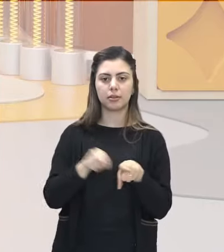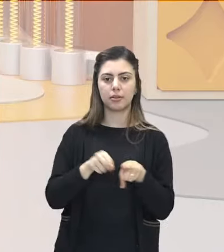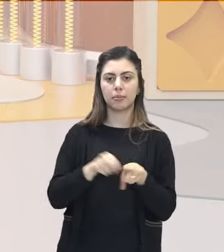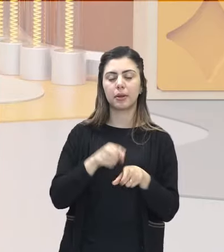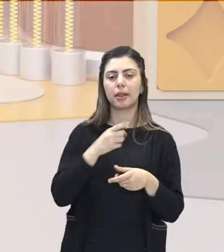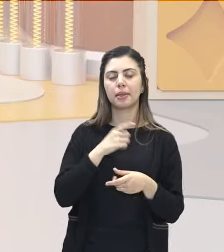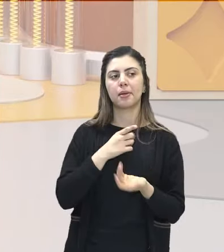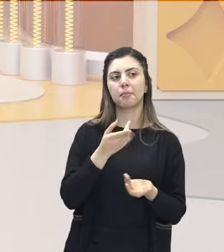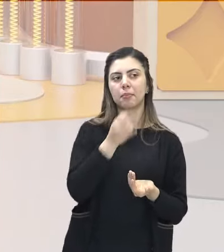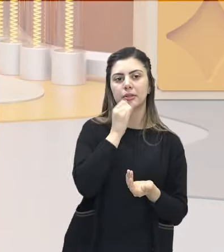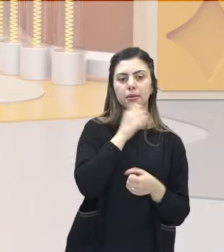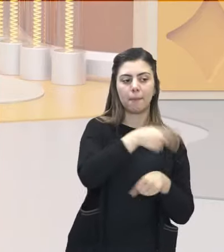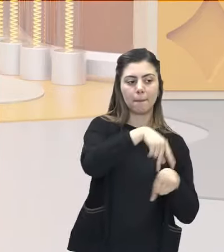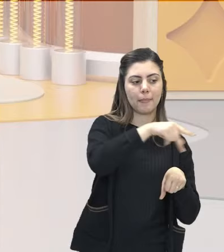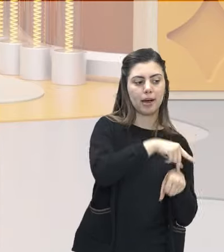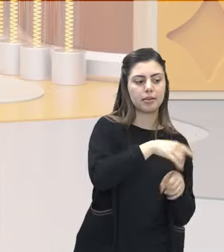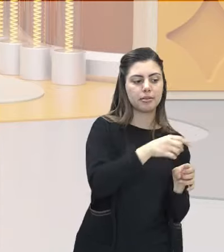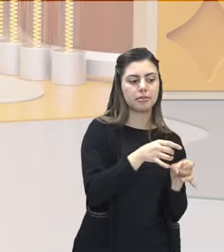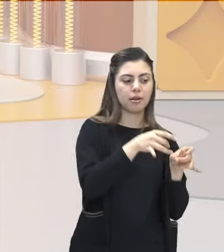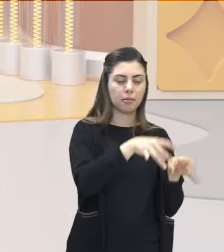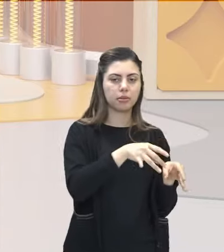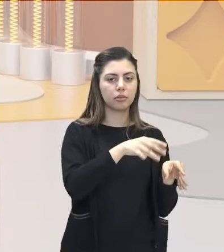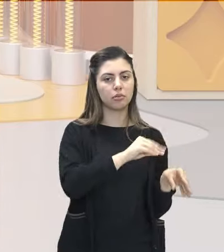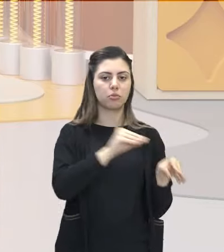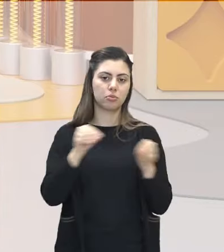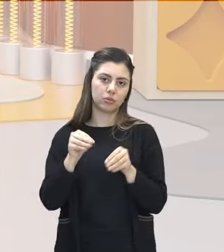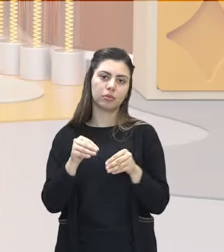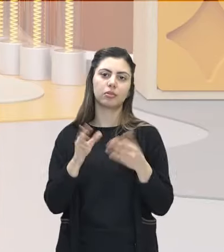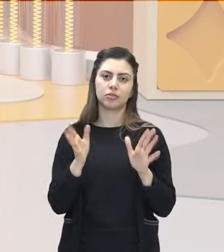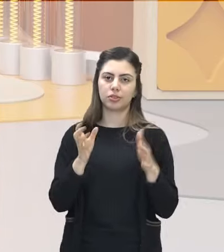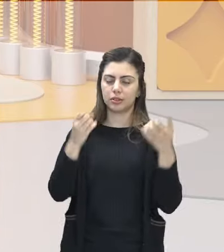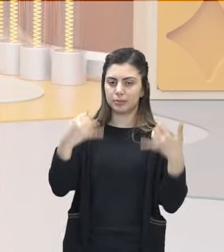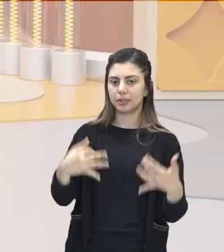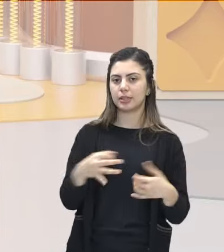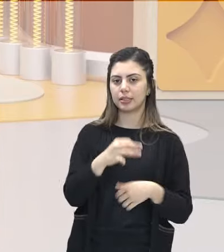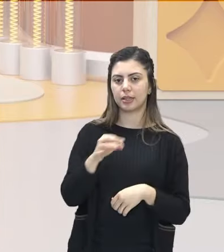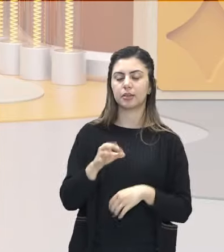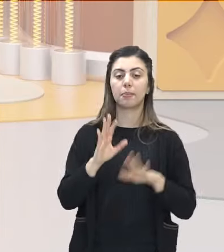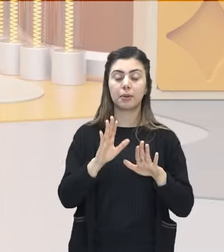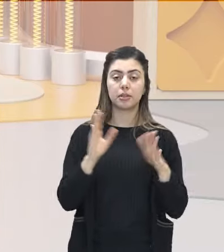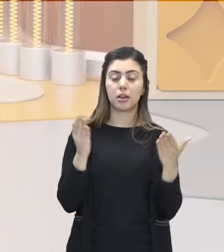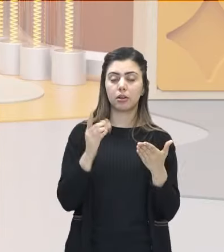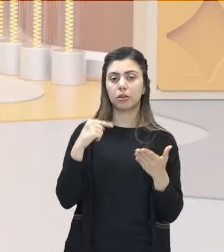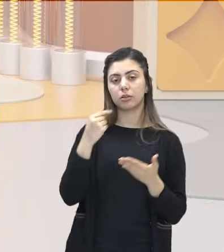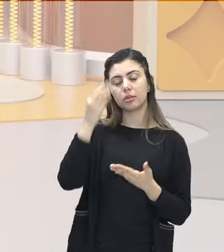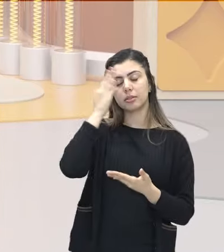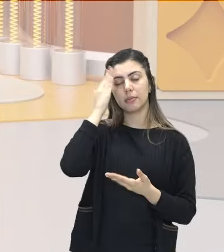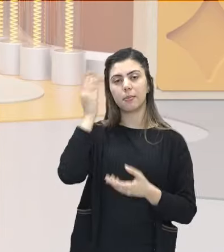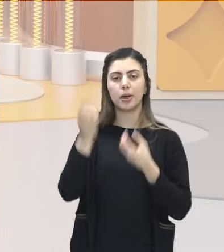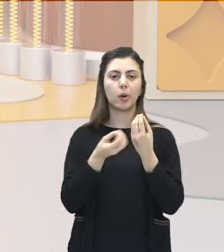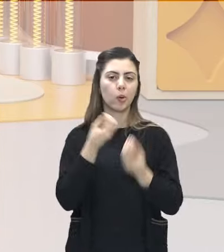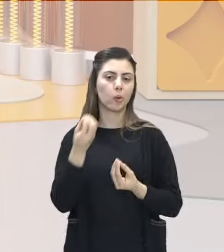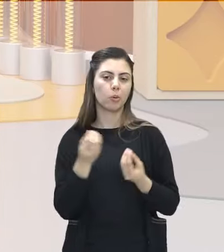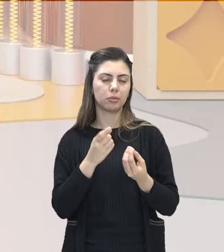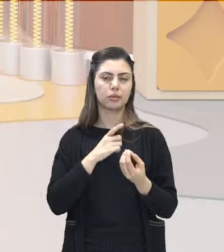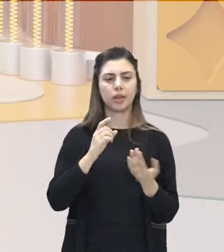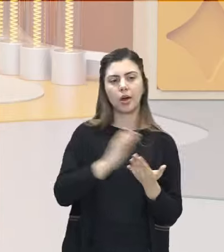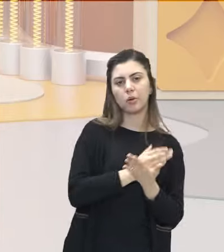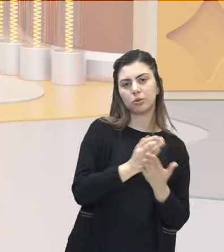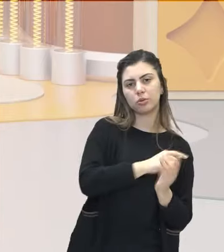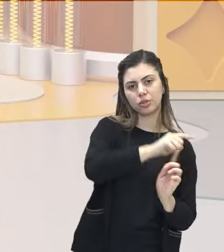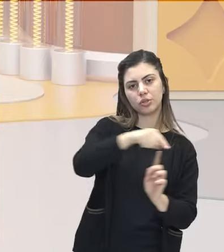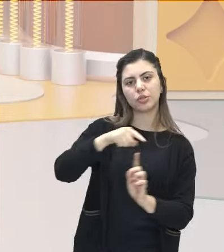que a pessoa que saiu deixou tá bom como um exemplo citado aí para vocês bem agora nós vamos entender quais são os tipos de